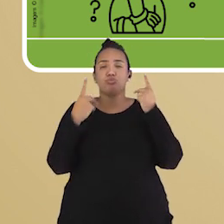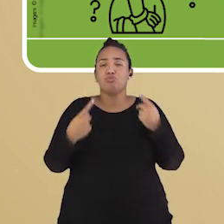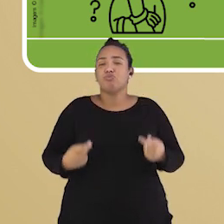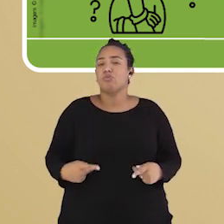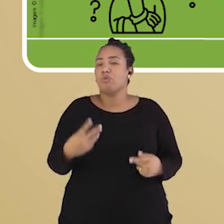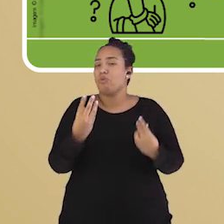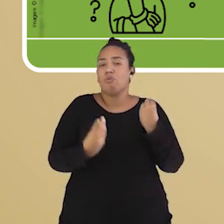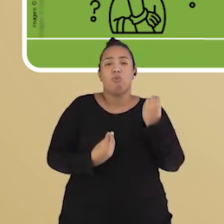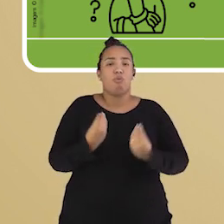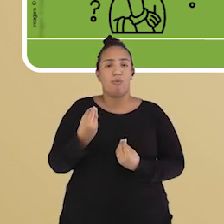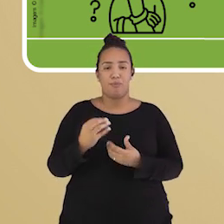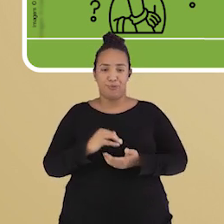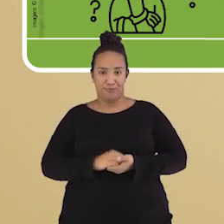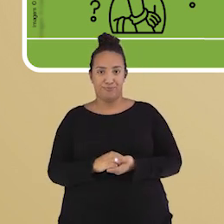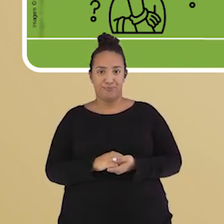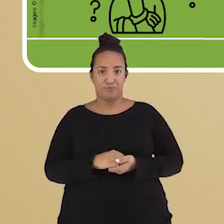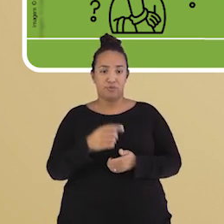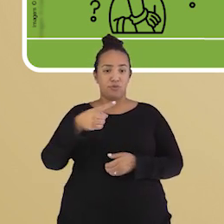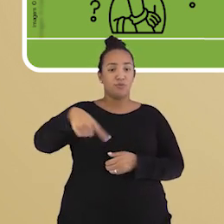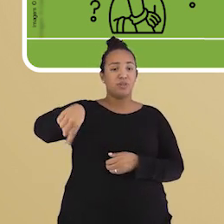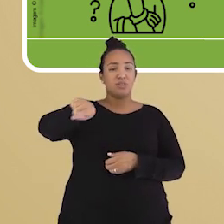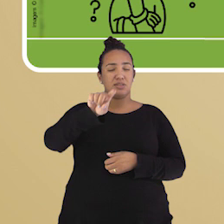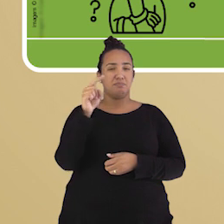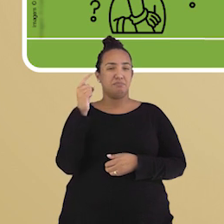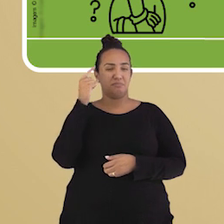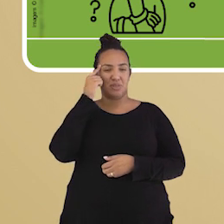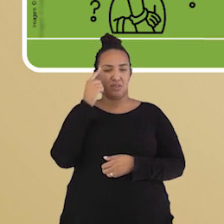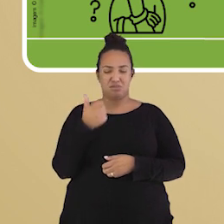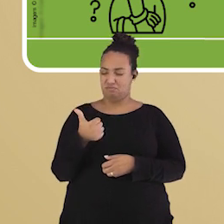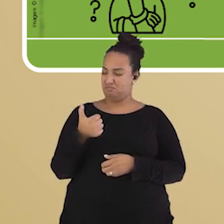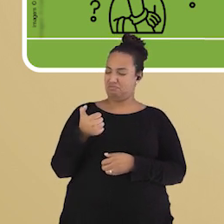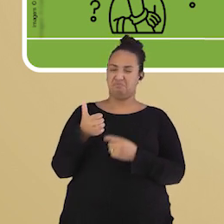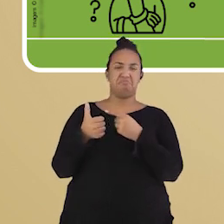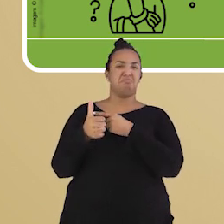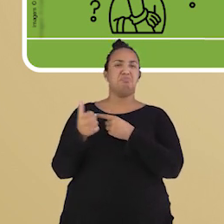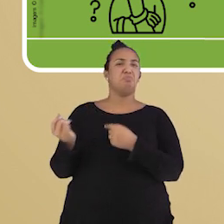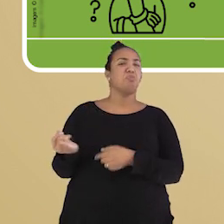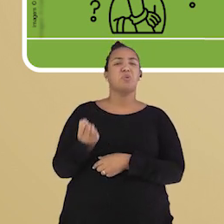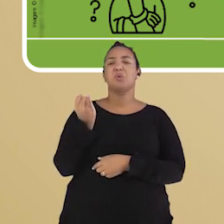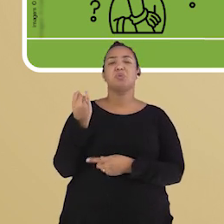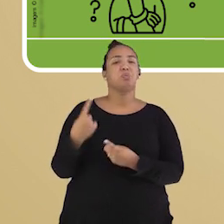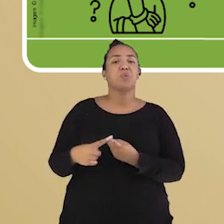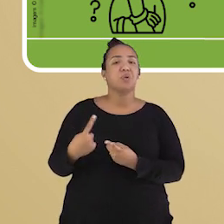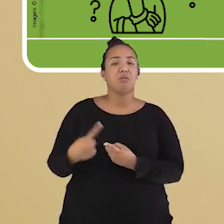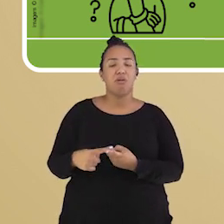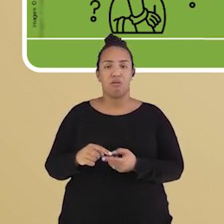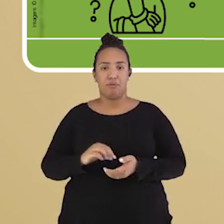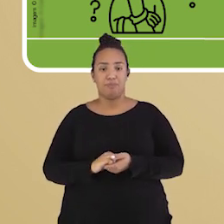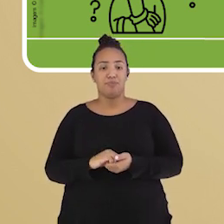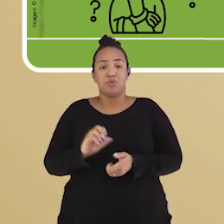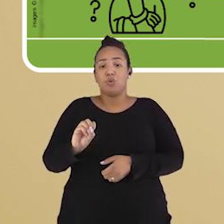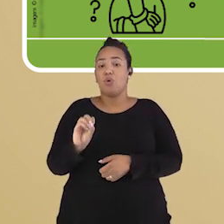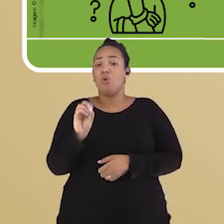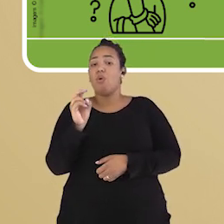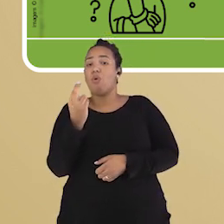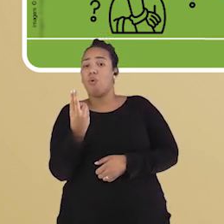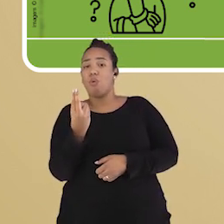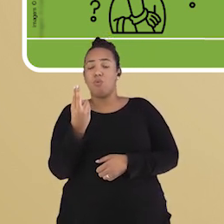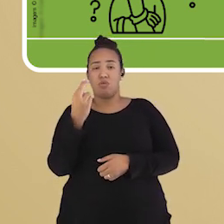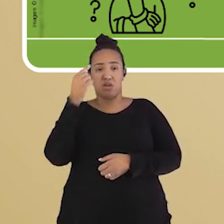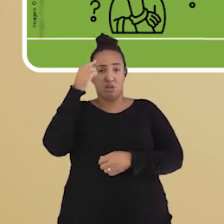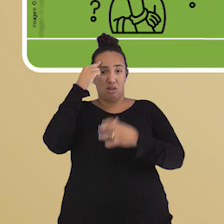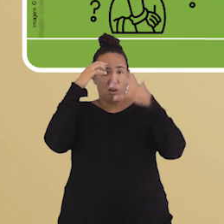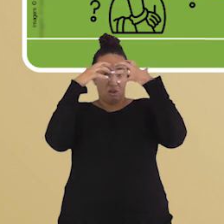humanos? Para você, qual é a importância de termos um polegar? Ou ainda, o que